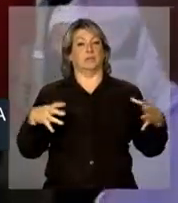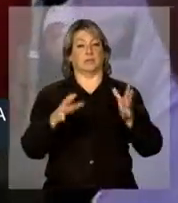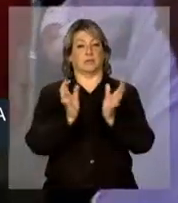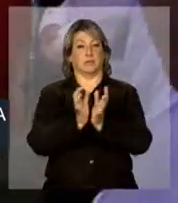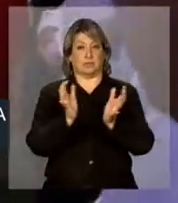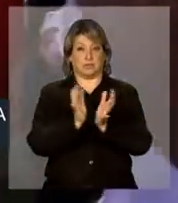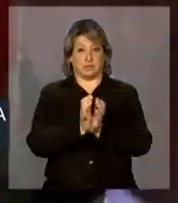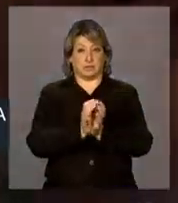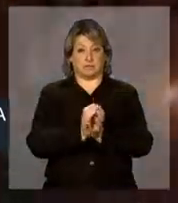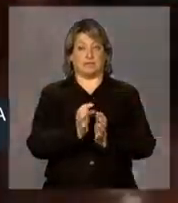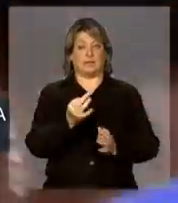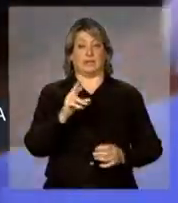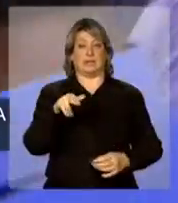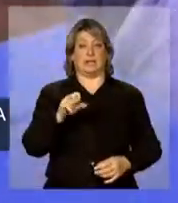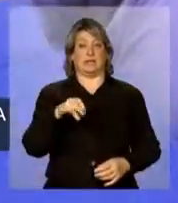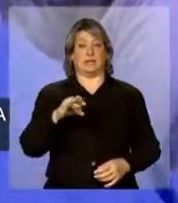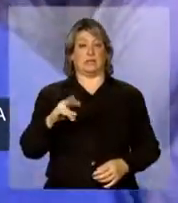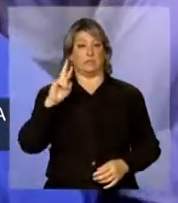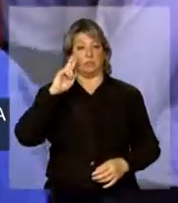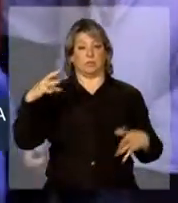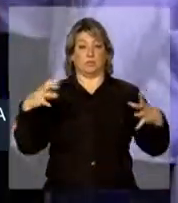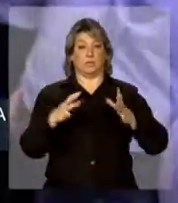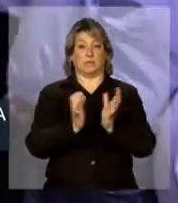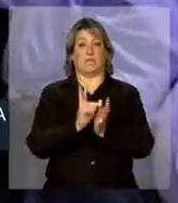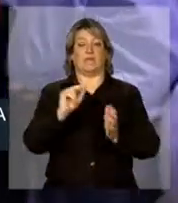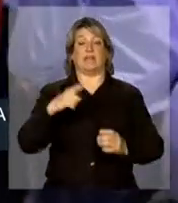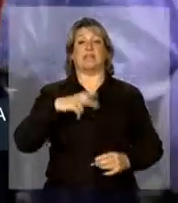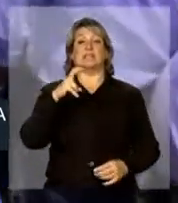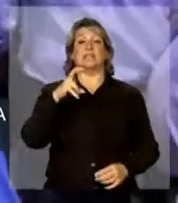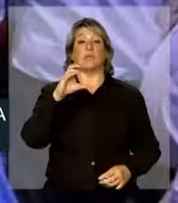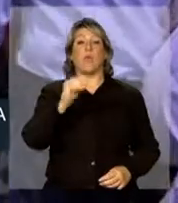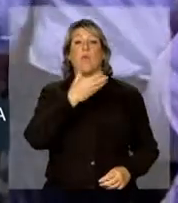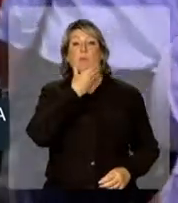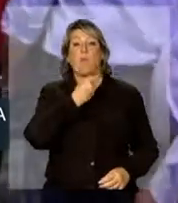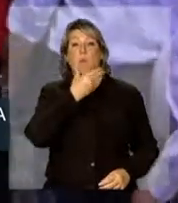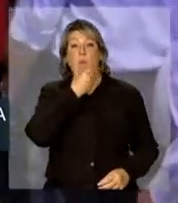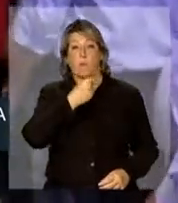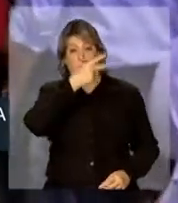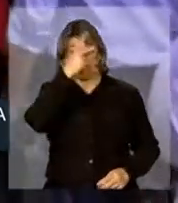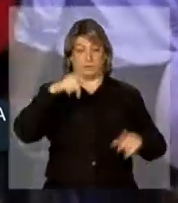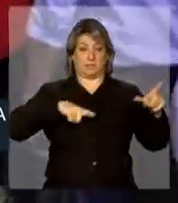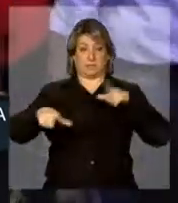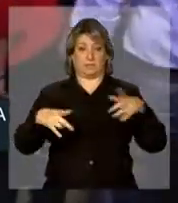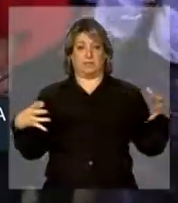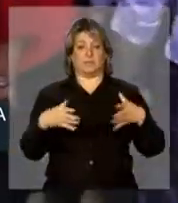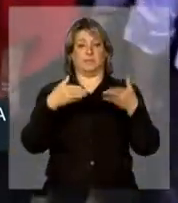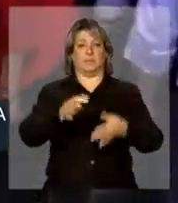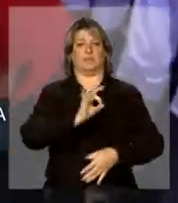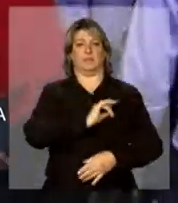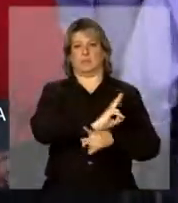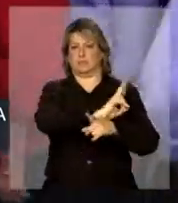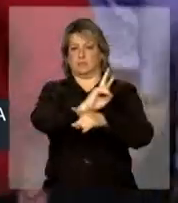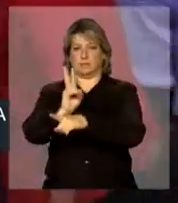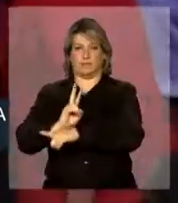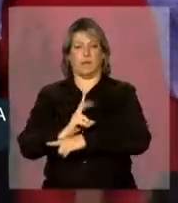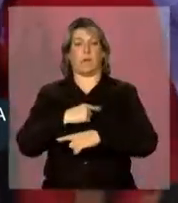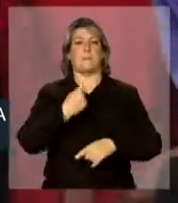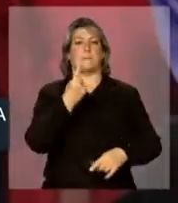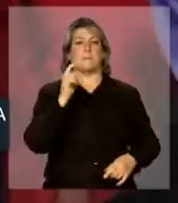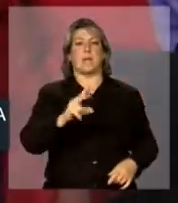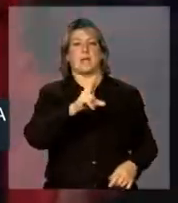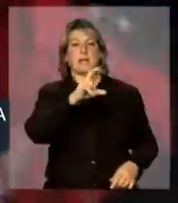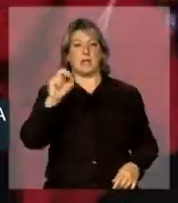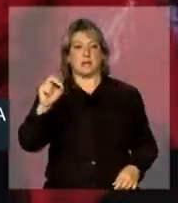de trânsito vai ter um efetivo de 50 homens homens e o esquema de segurança vai contar com quase